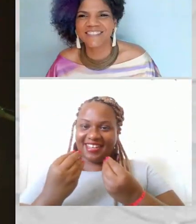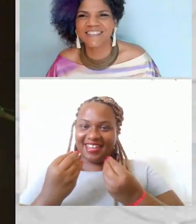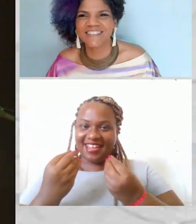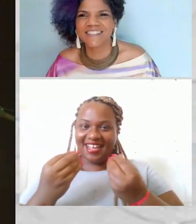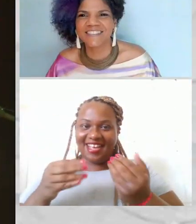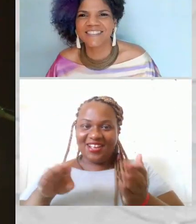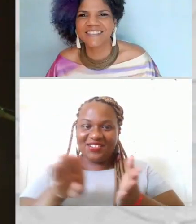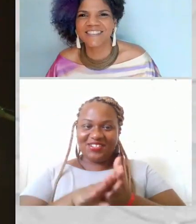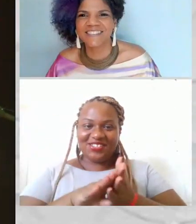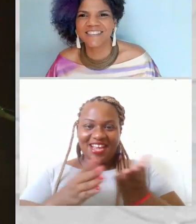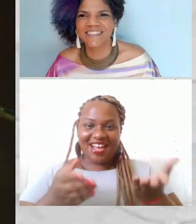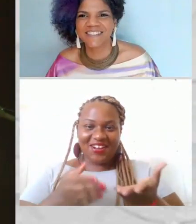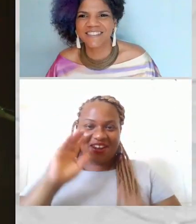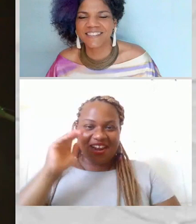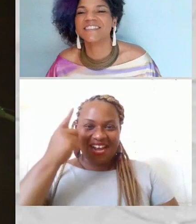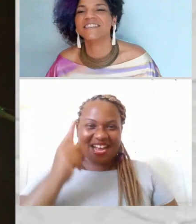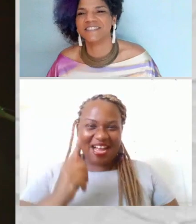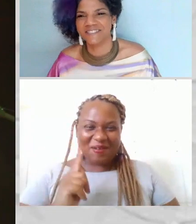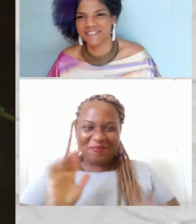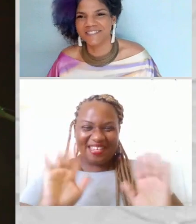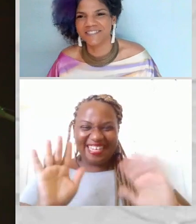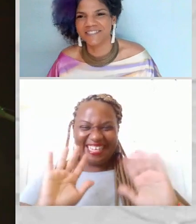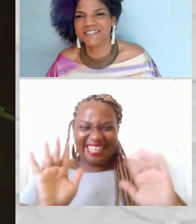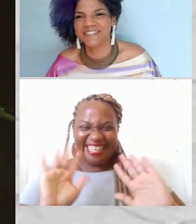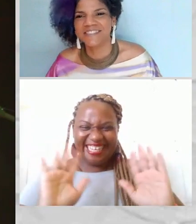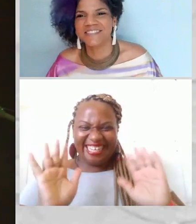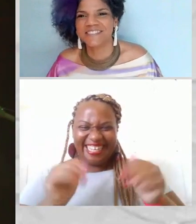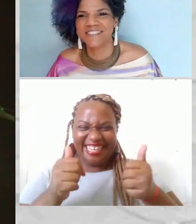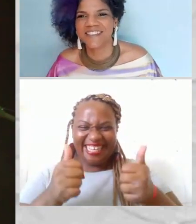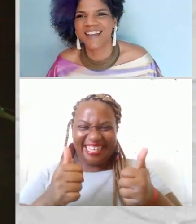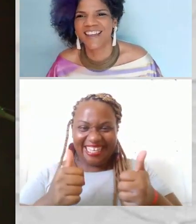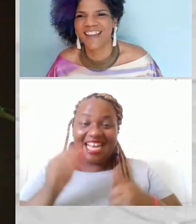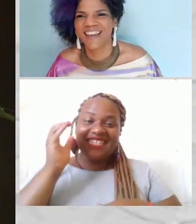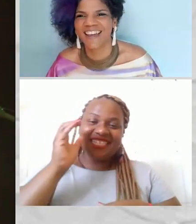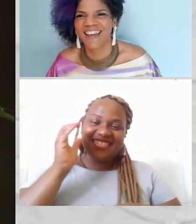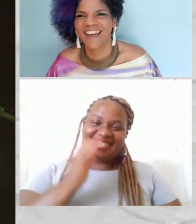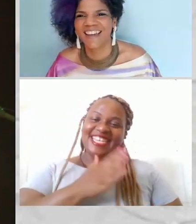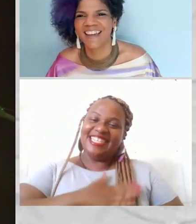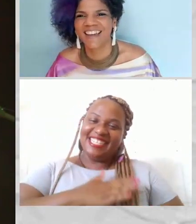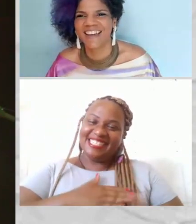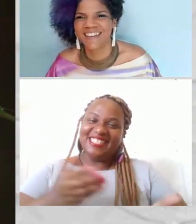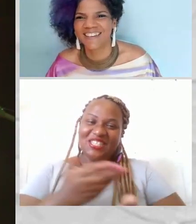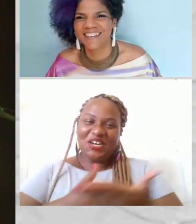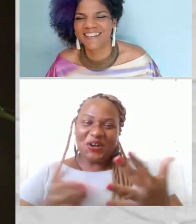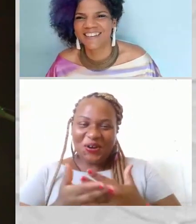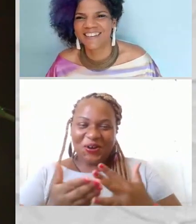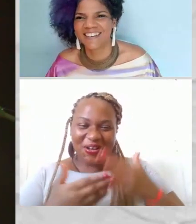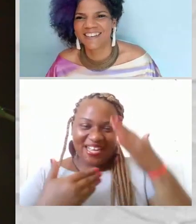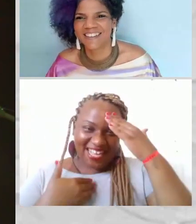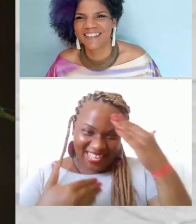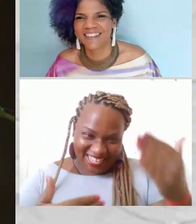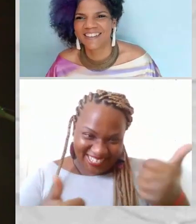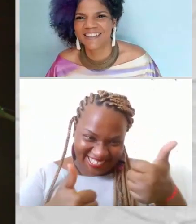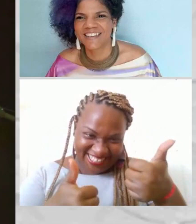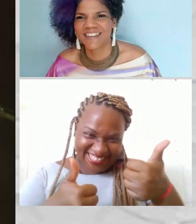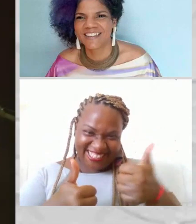temos o Gabi lá, né, na tradução em Libras. Cíntia foi descansar e Gabi chegou aí. Gabi, seja bem-vinda.